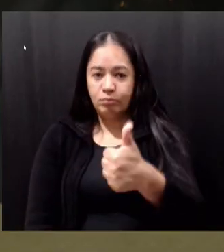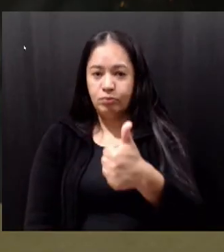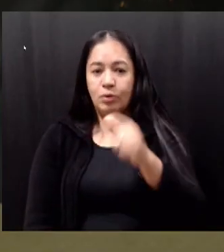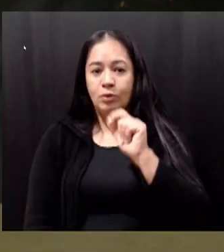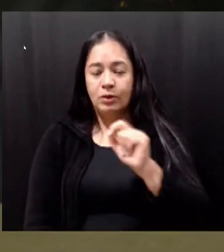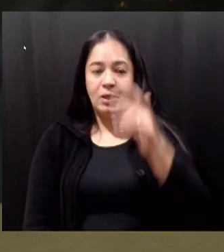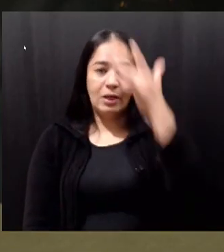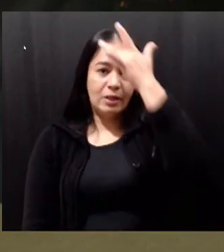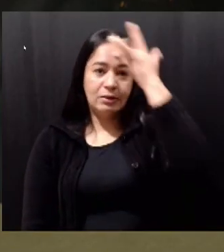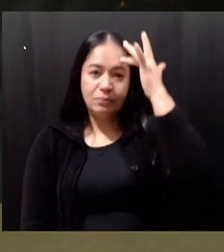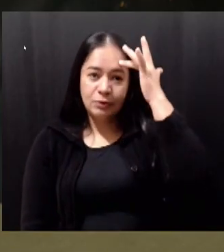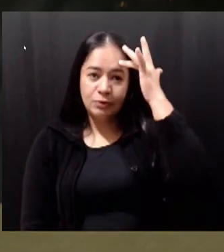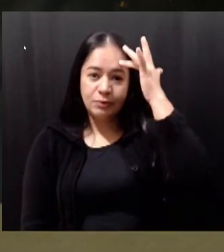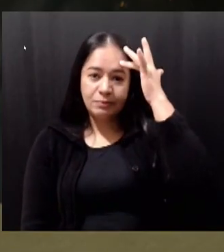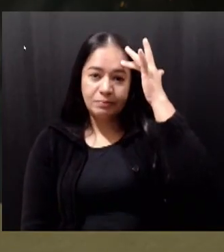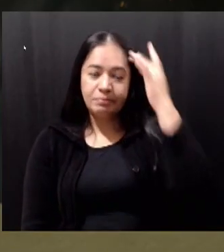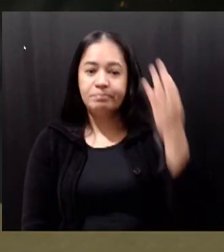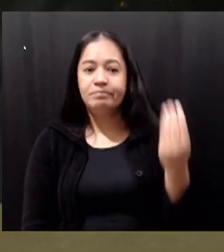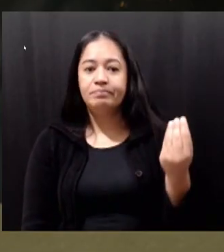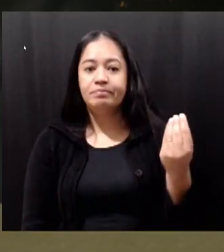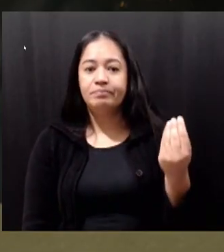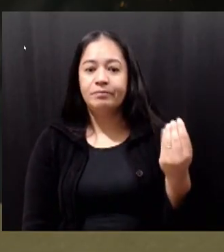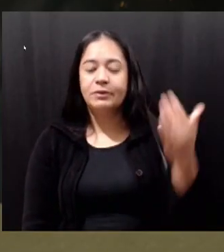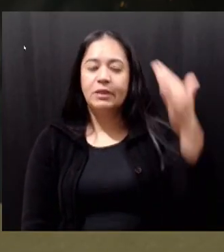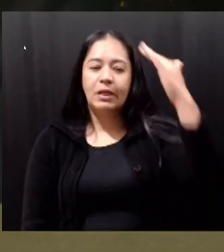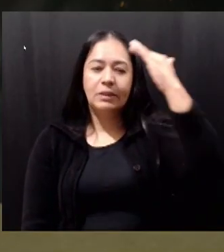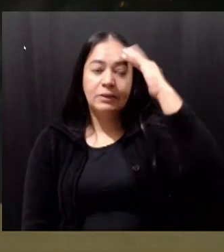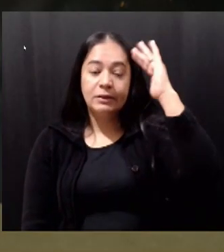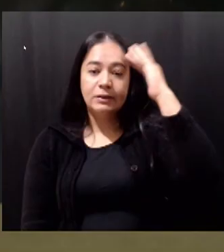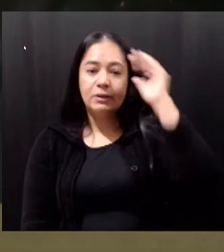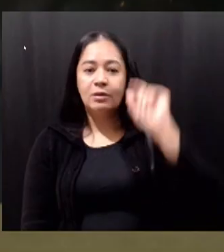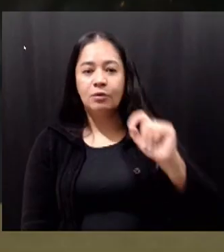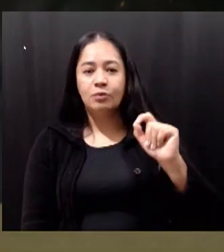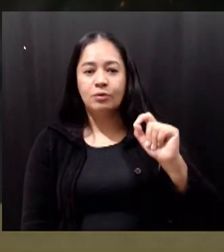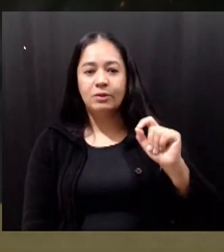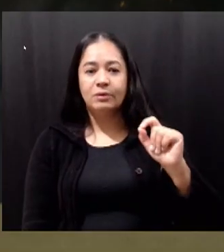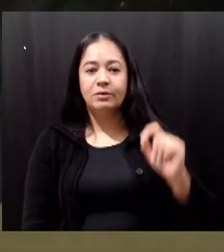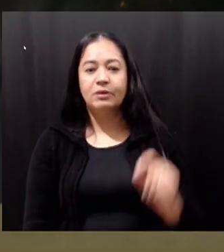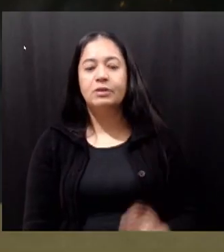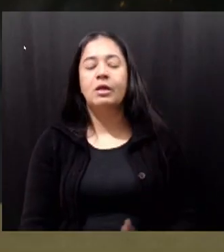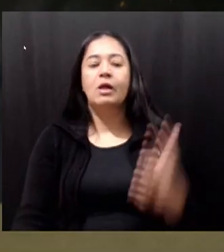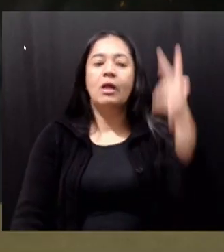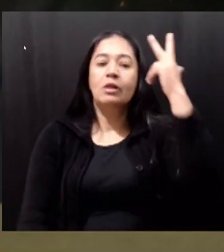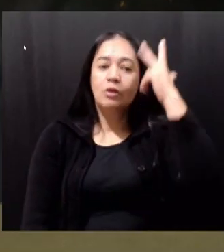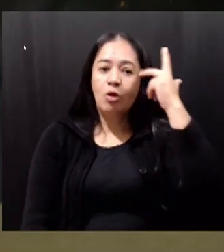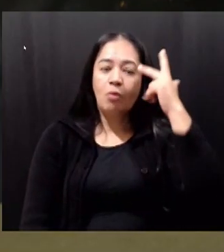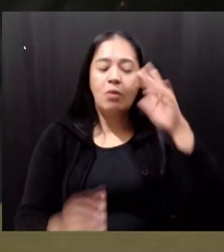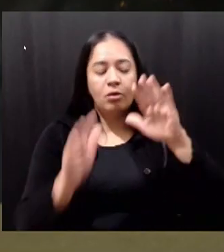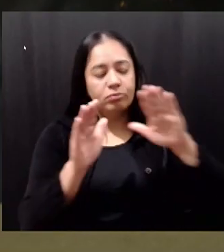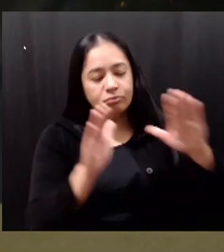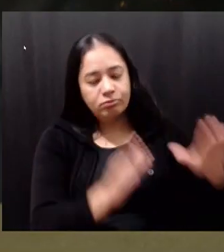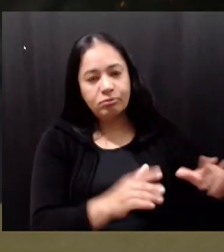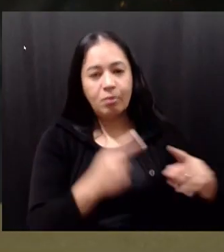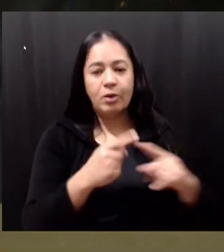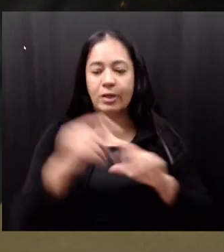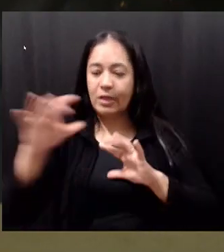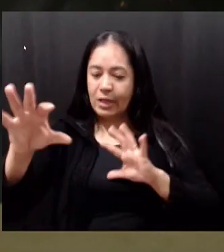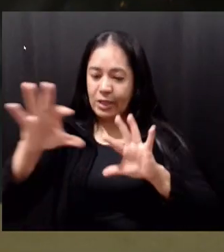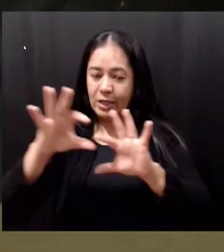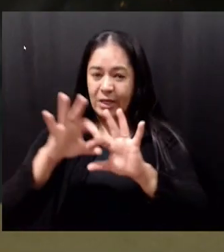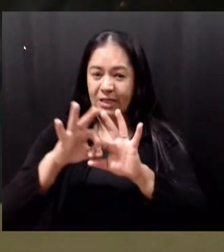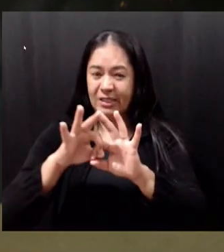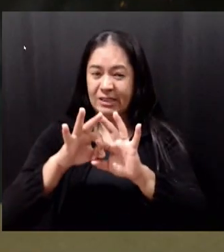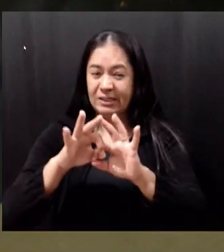estão entendendo que a desconexão faz parte e que essa conexão excessiva tem